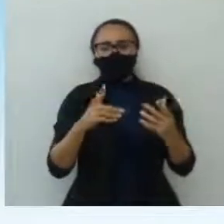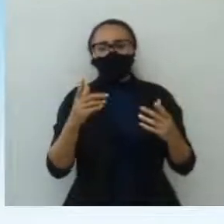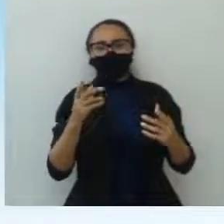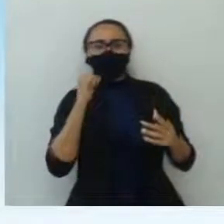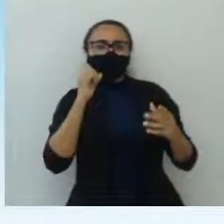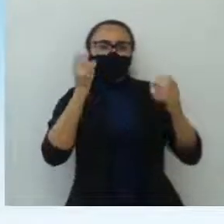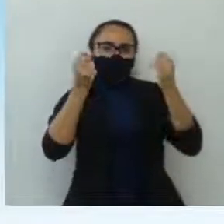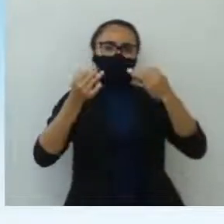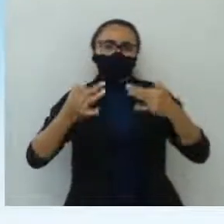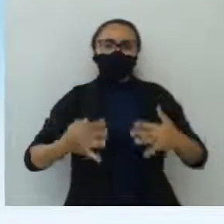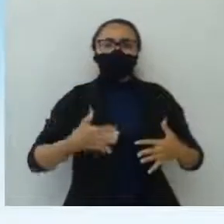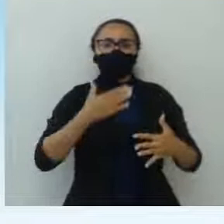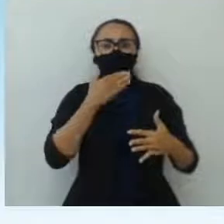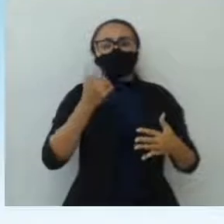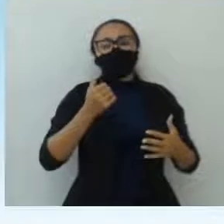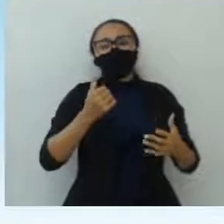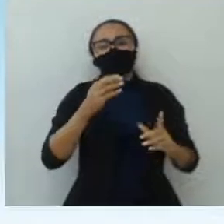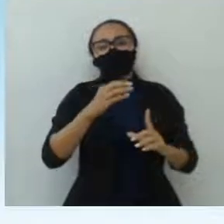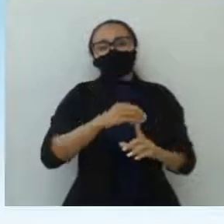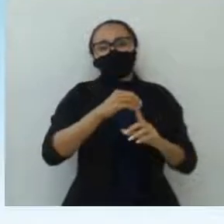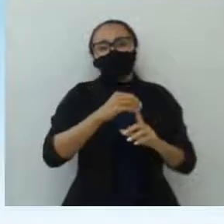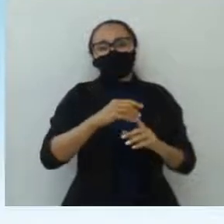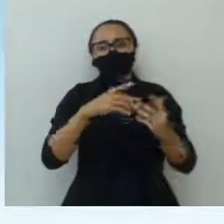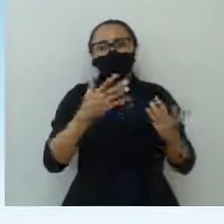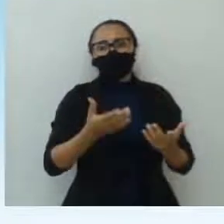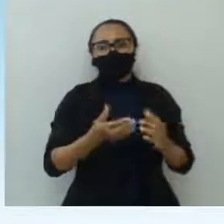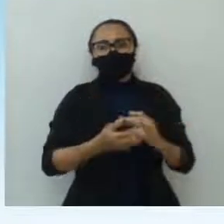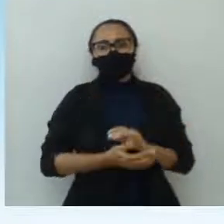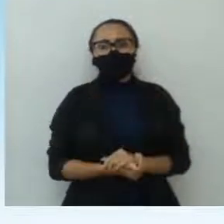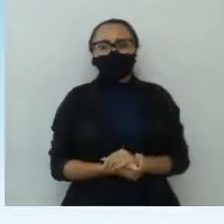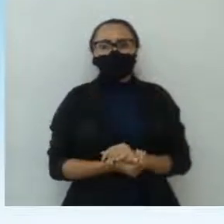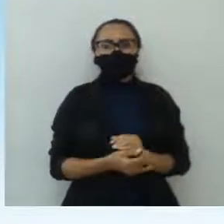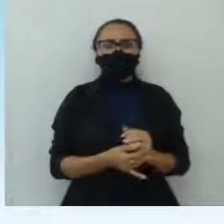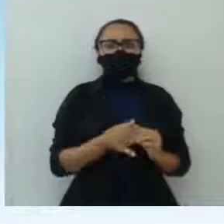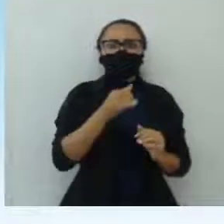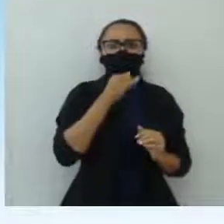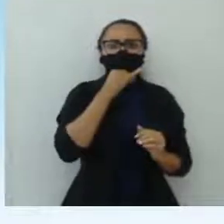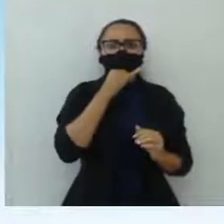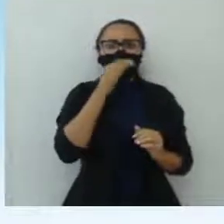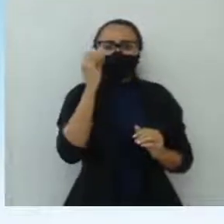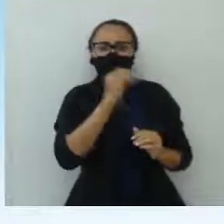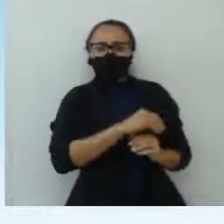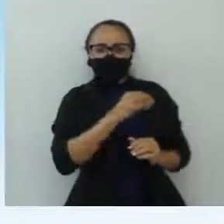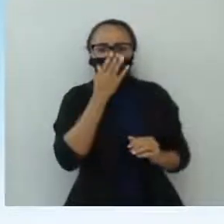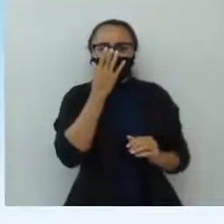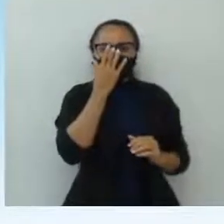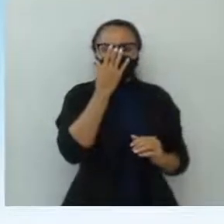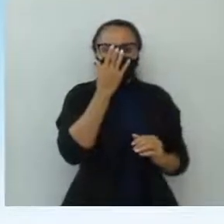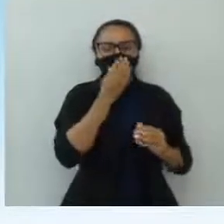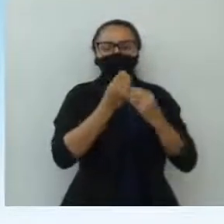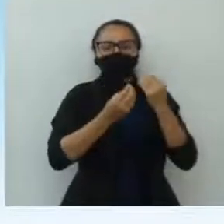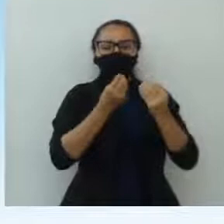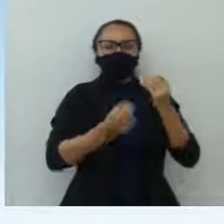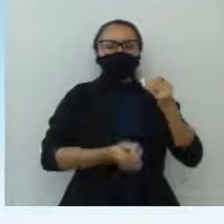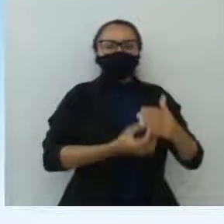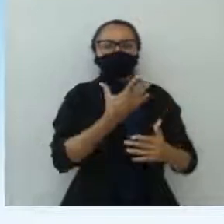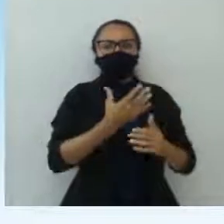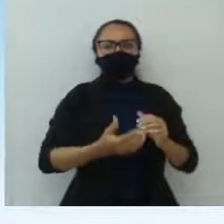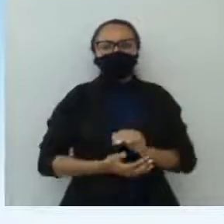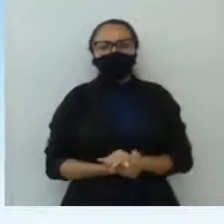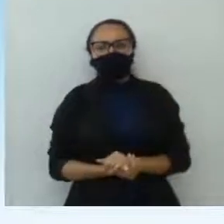melhor essas subdivisões e principalmente a tragédia, como é que surgiu esse gênero teatral.